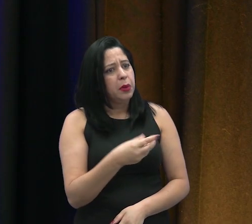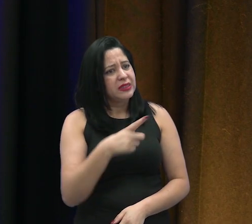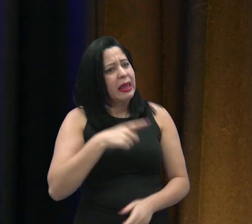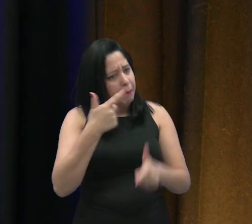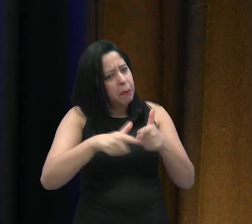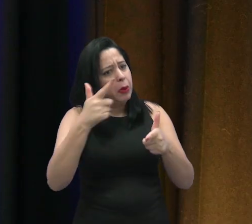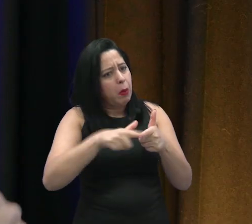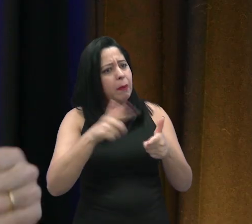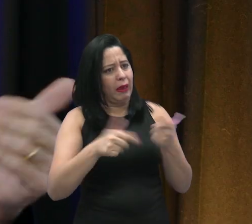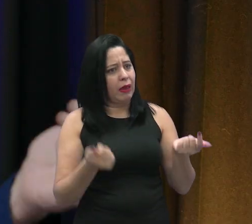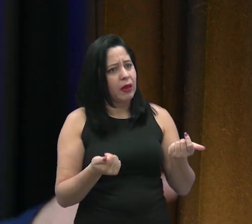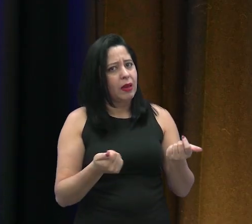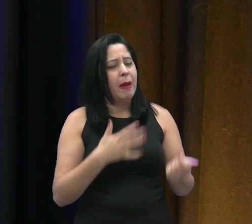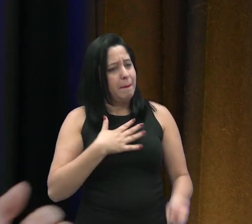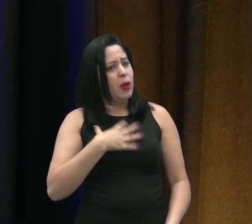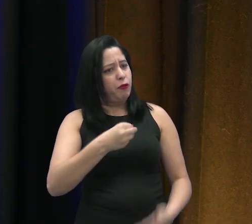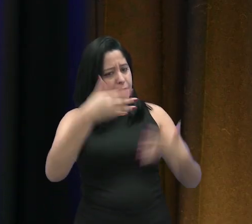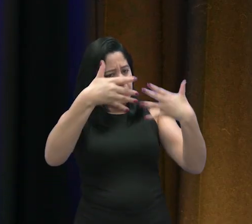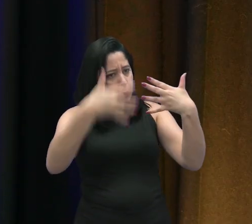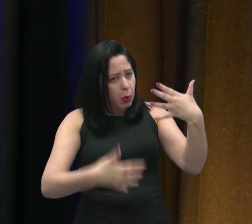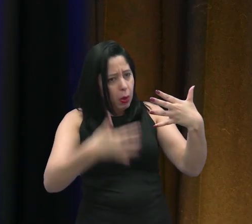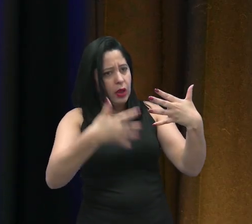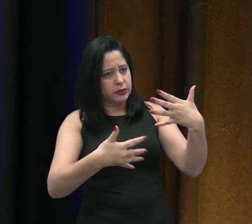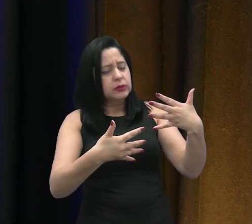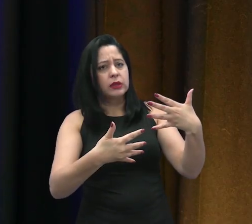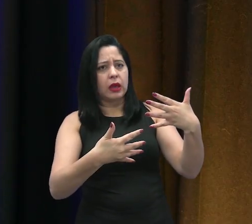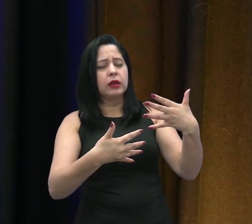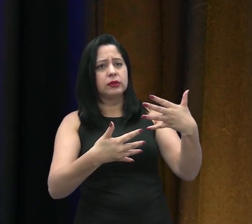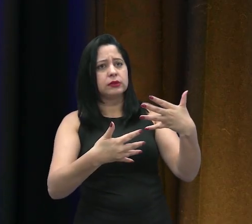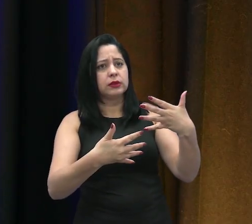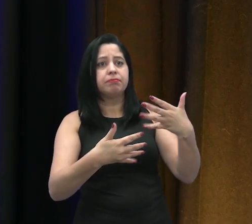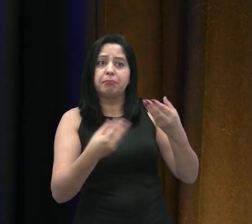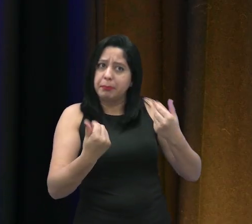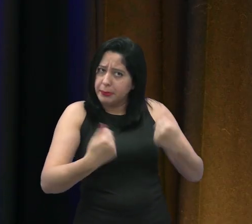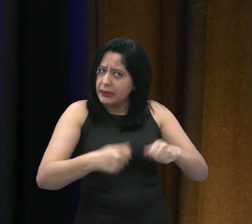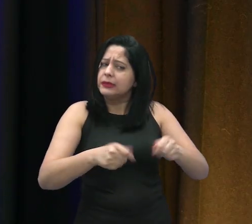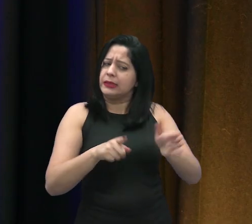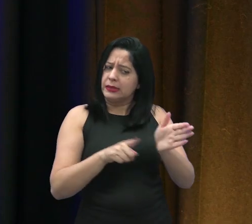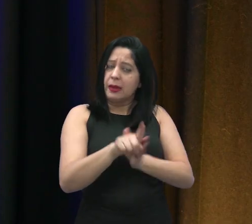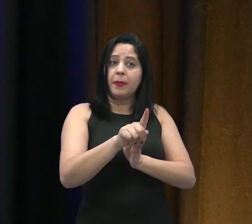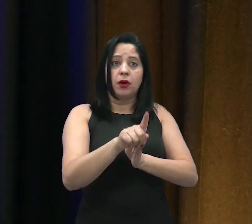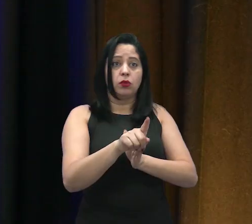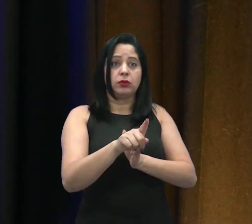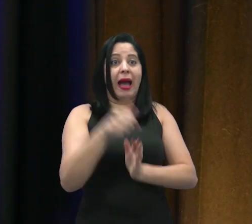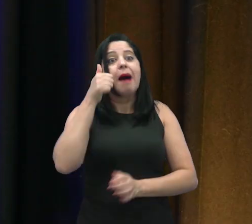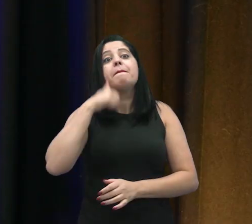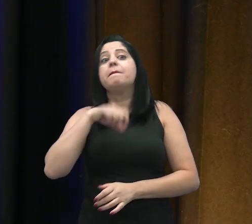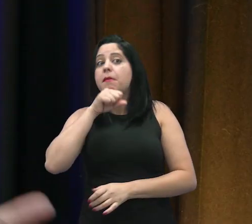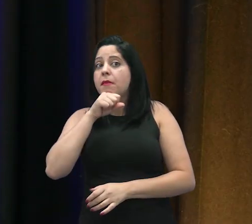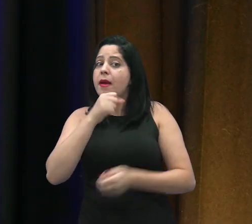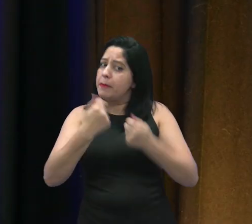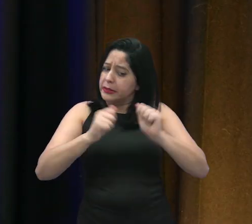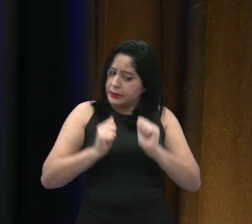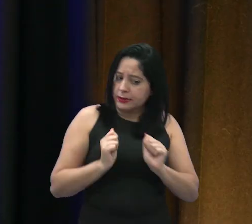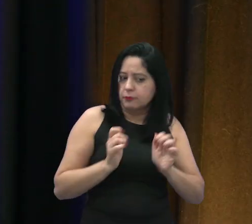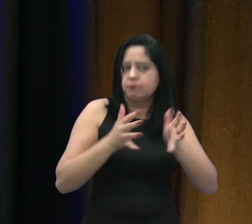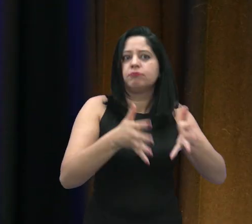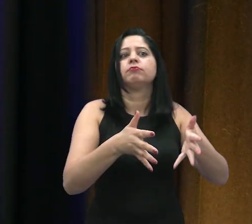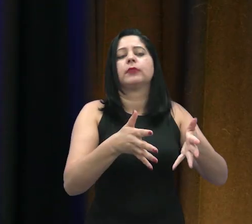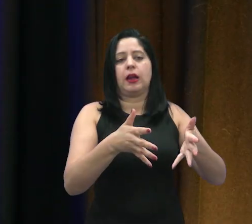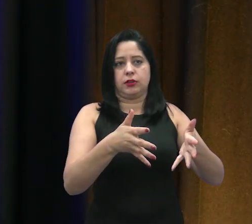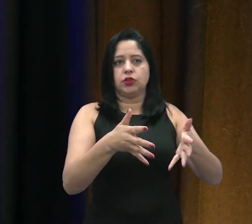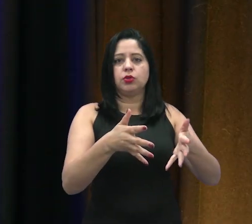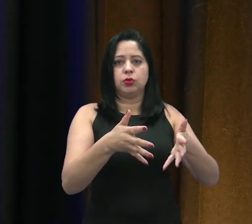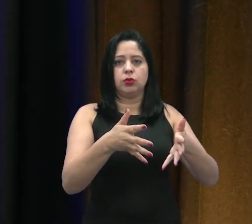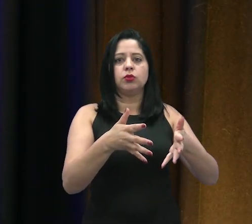algum profissional, meu filho é um filho atípico, e ter essa iniciativa para realmente começar